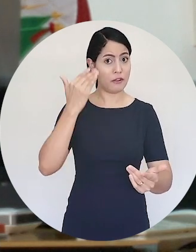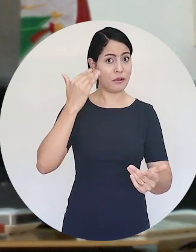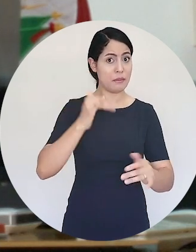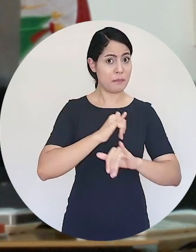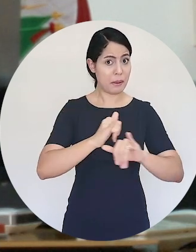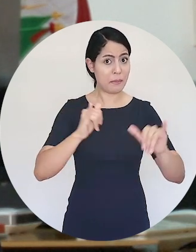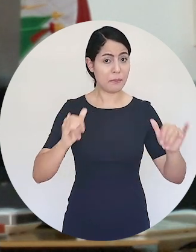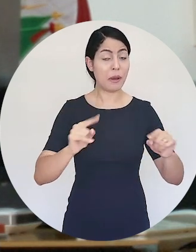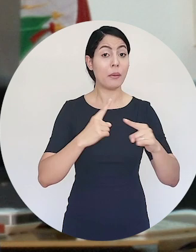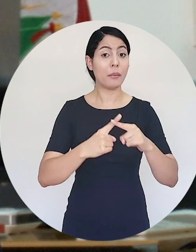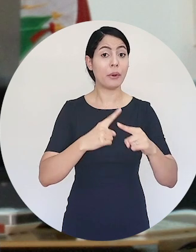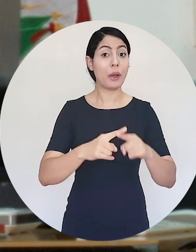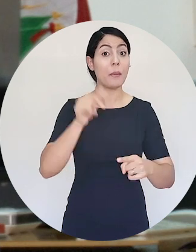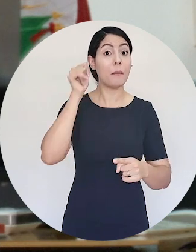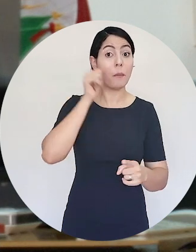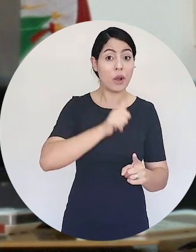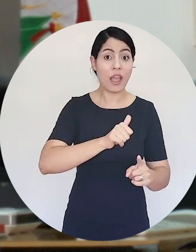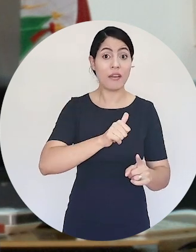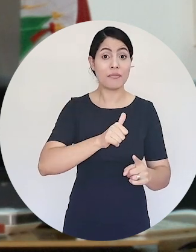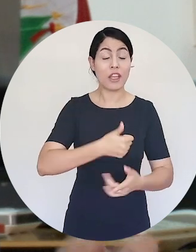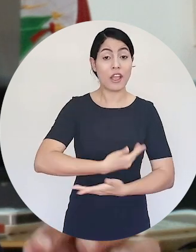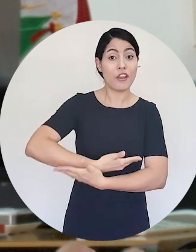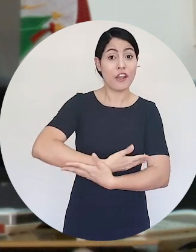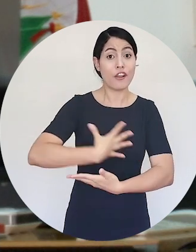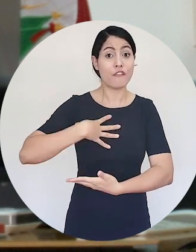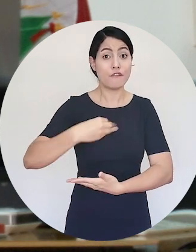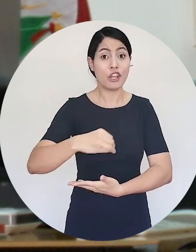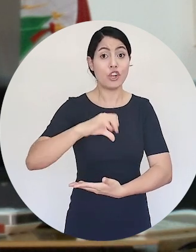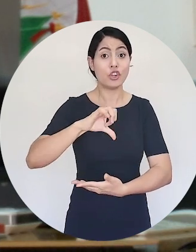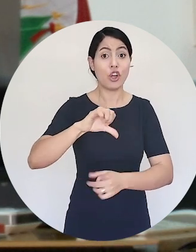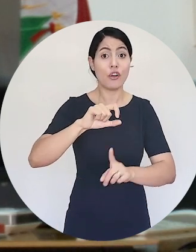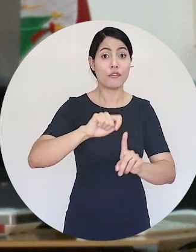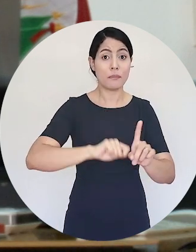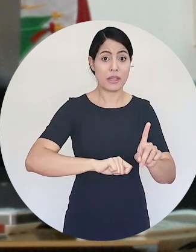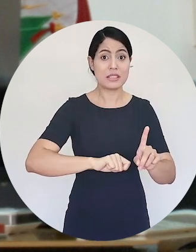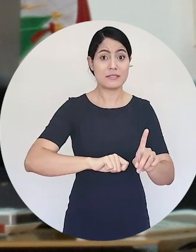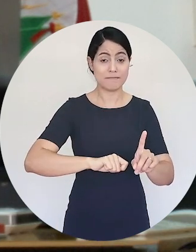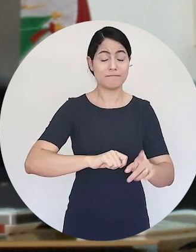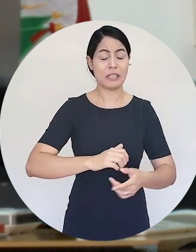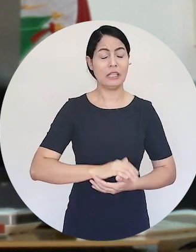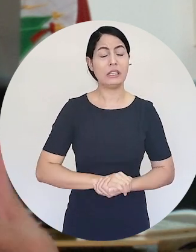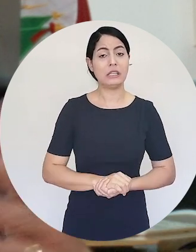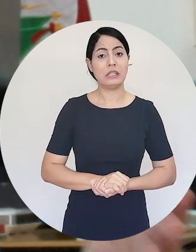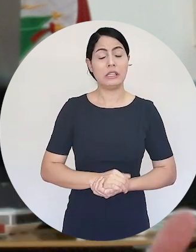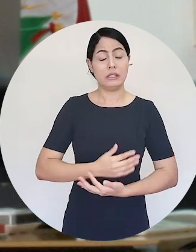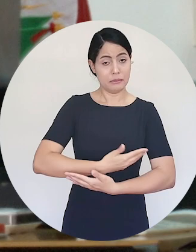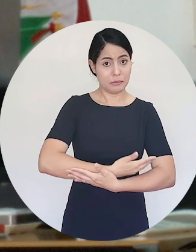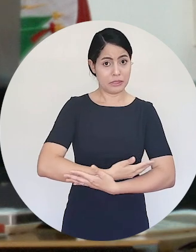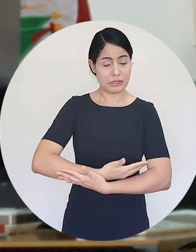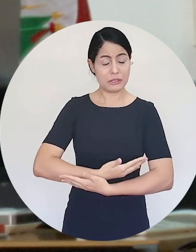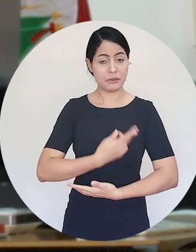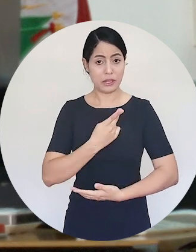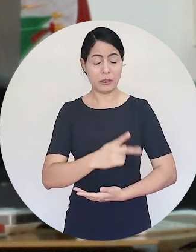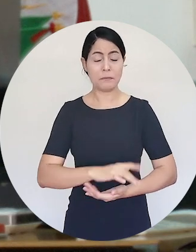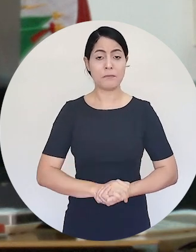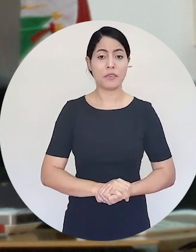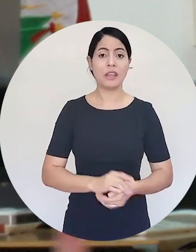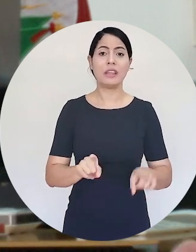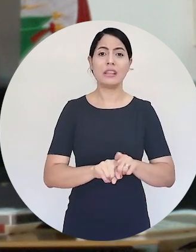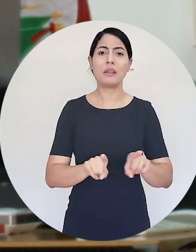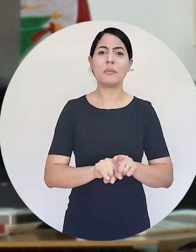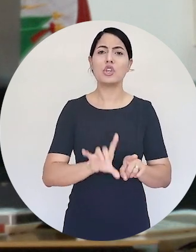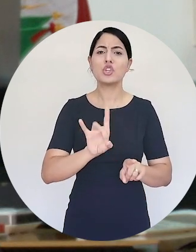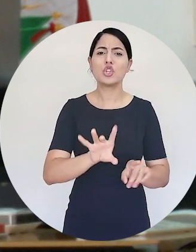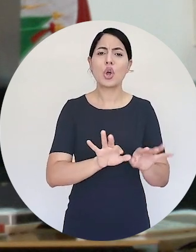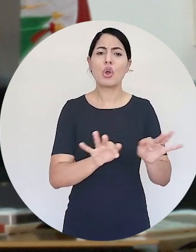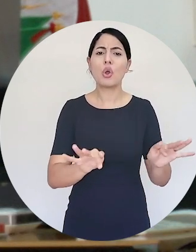uma mulher com uma criança de 9 meses, com pouca quantidade de um entorpecente, que é muito comum, né, de